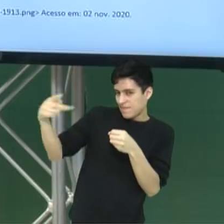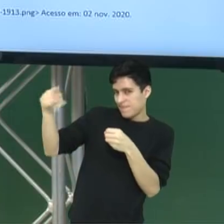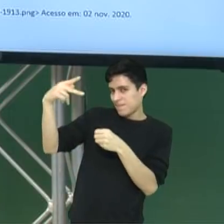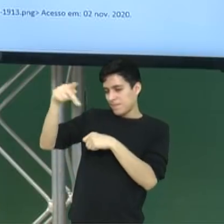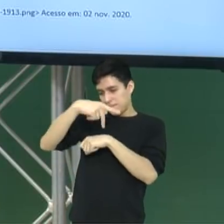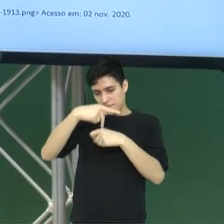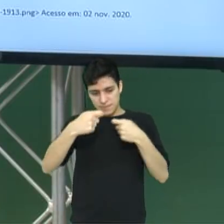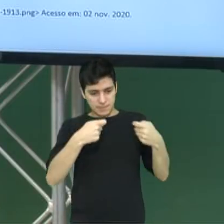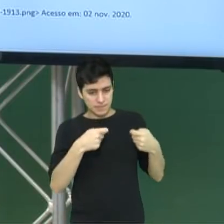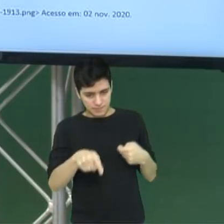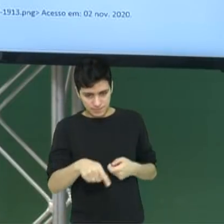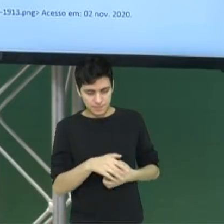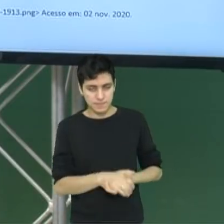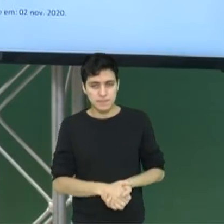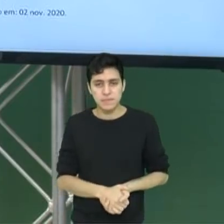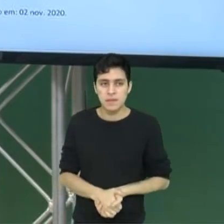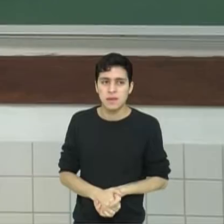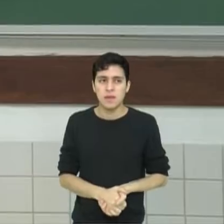essas potências europeias.